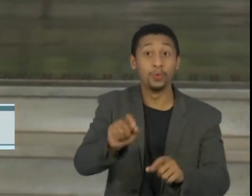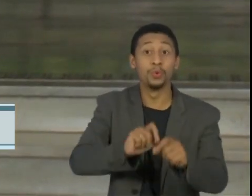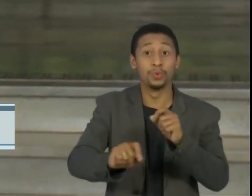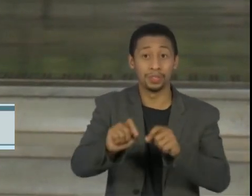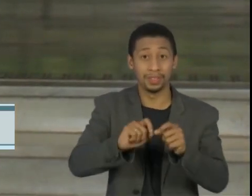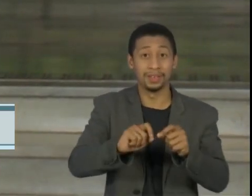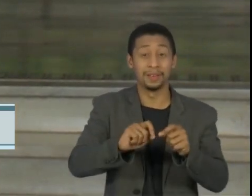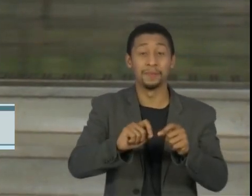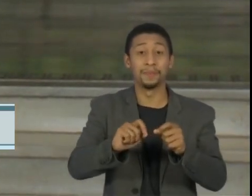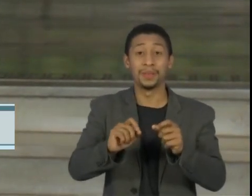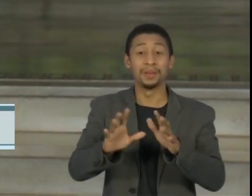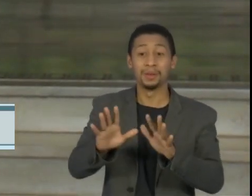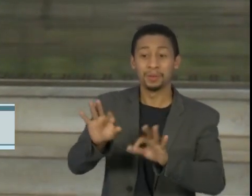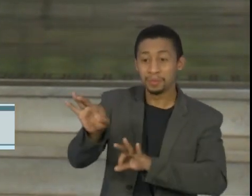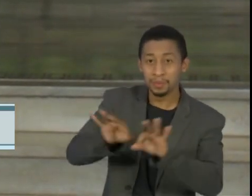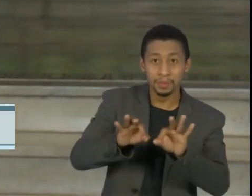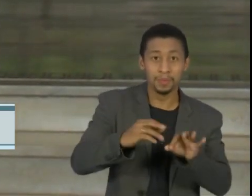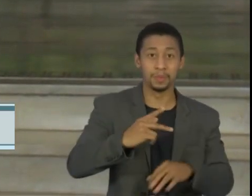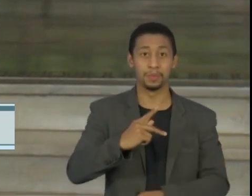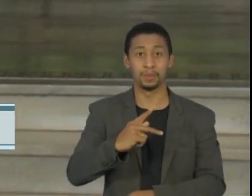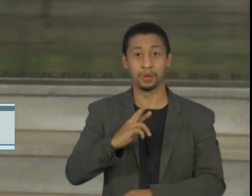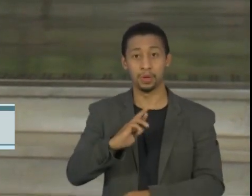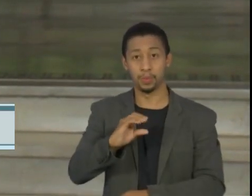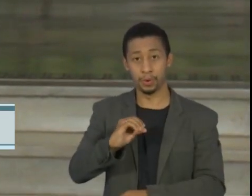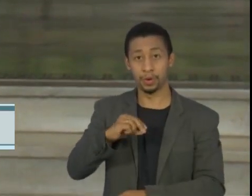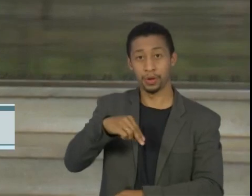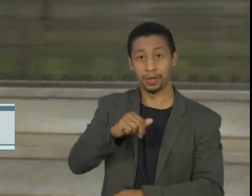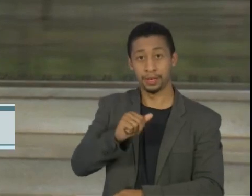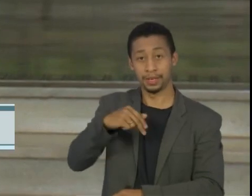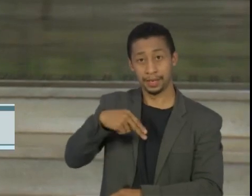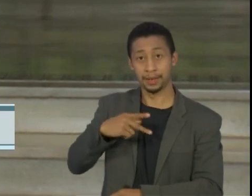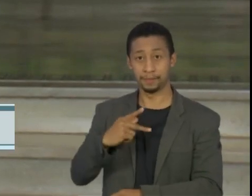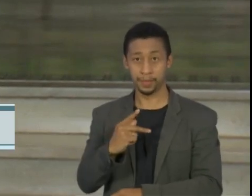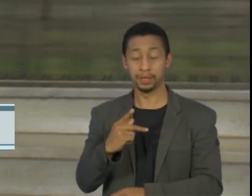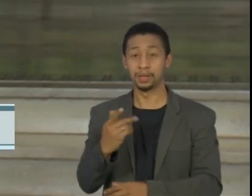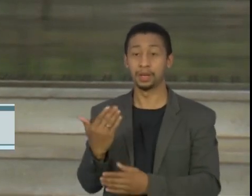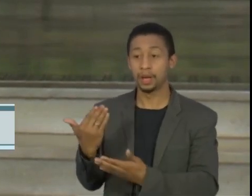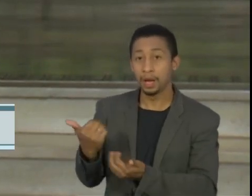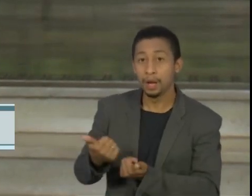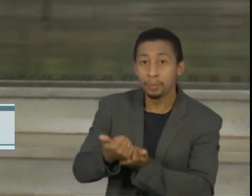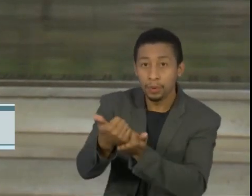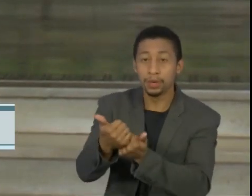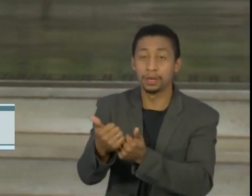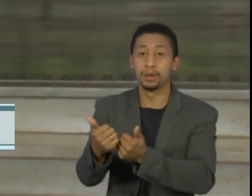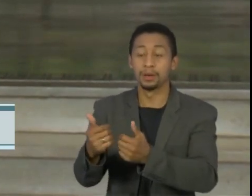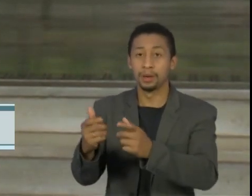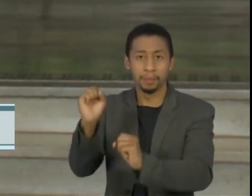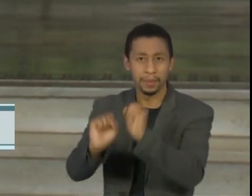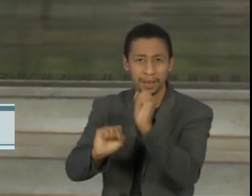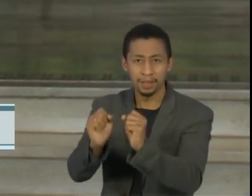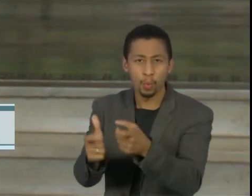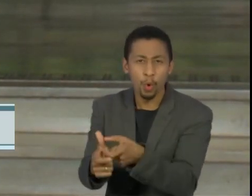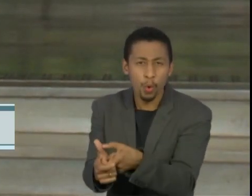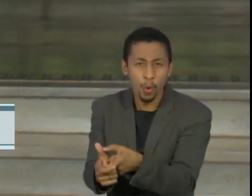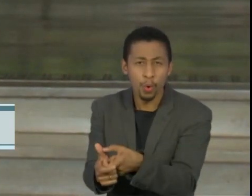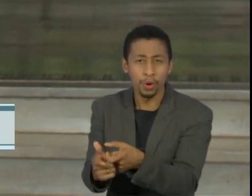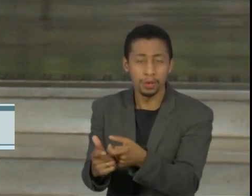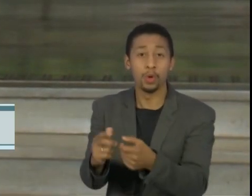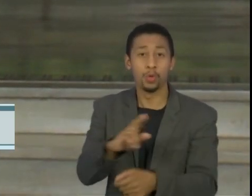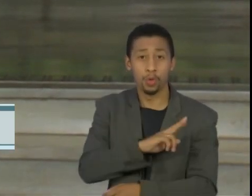PRONAMP, o Programa Nacional de Apoio a Microempresas e Empresas de Pequeno Porte, chama-se